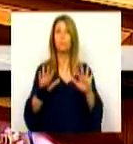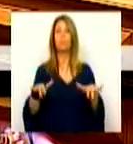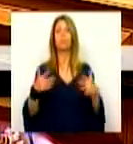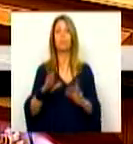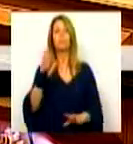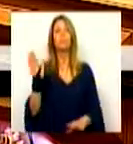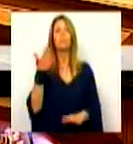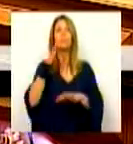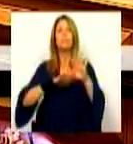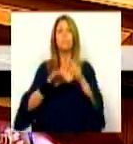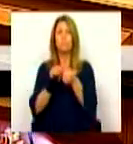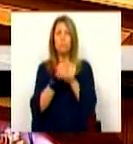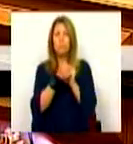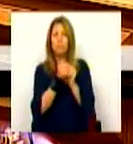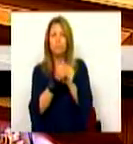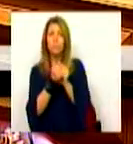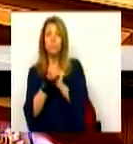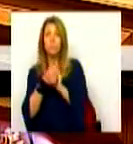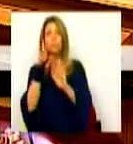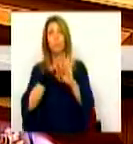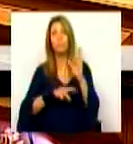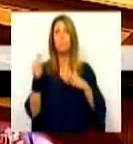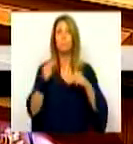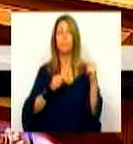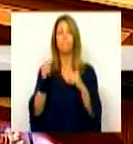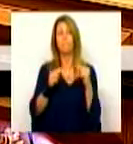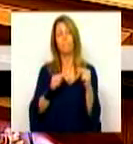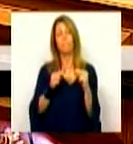nomeadamente, fazer algumas adaptações do regime fiscal,